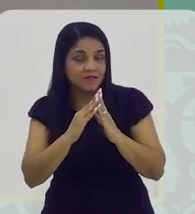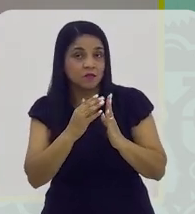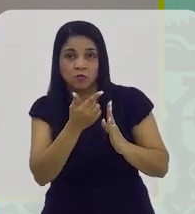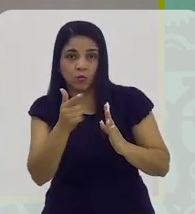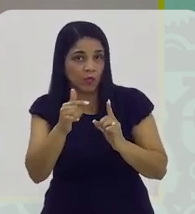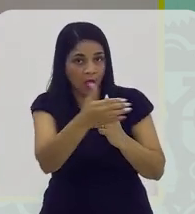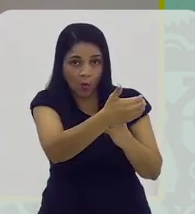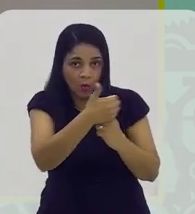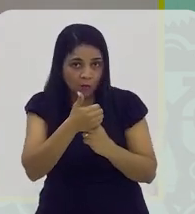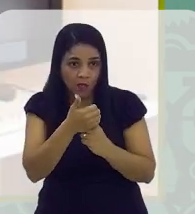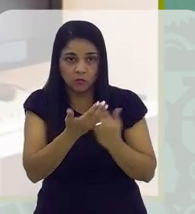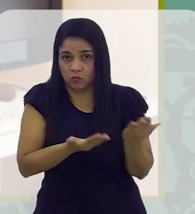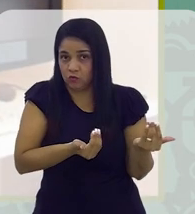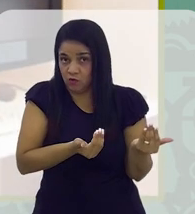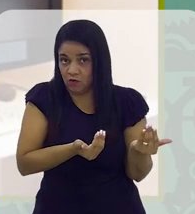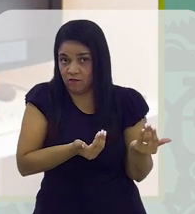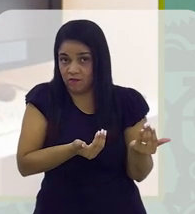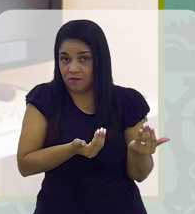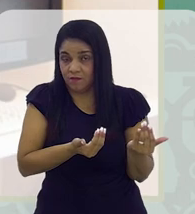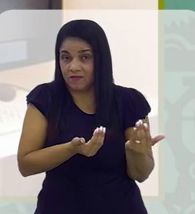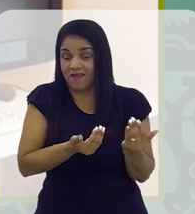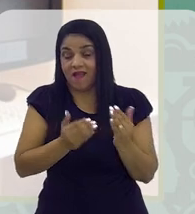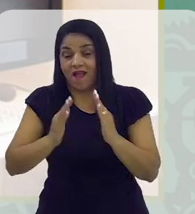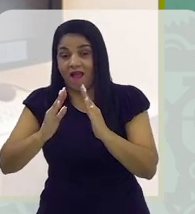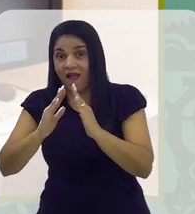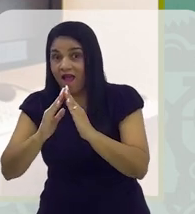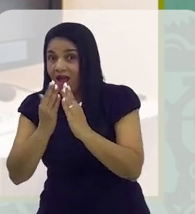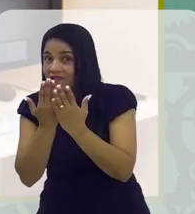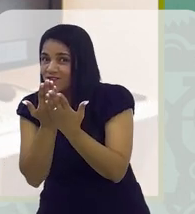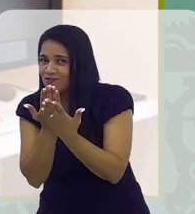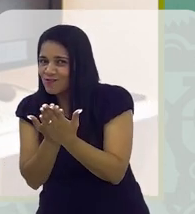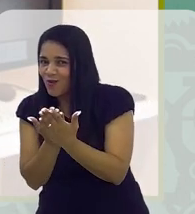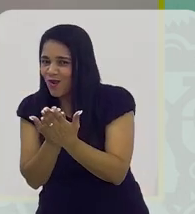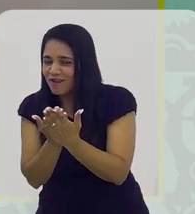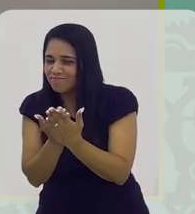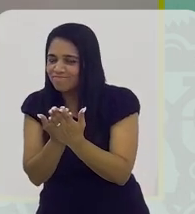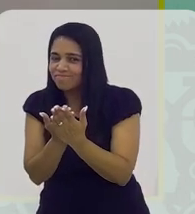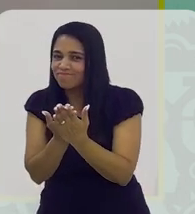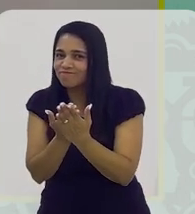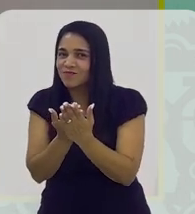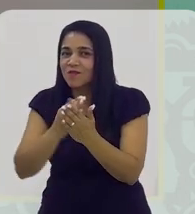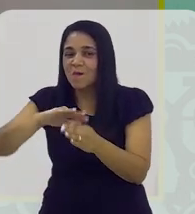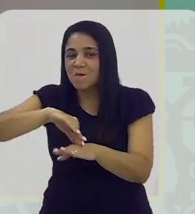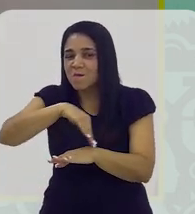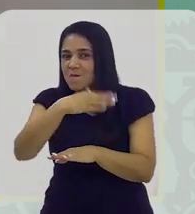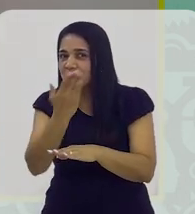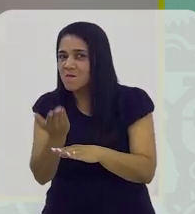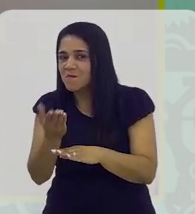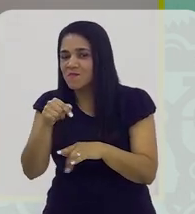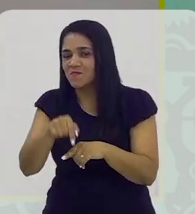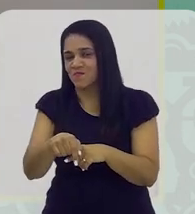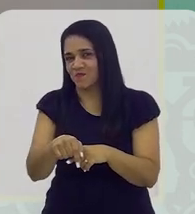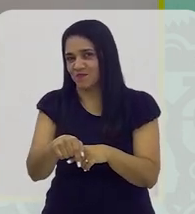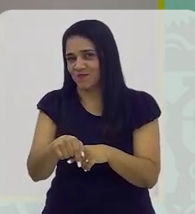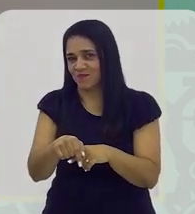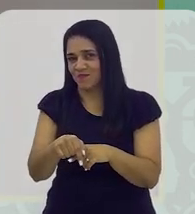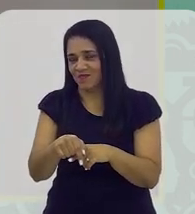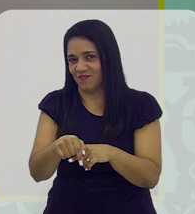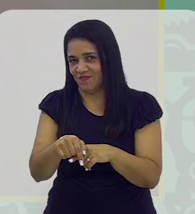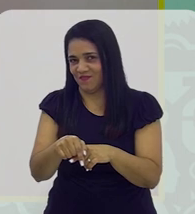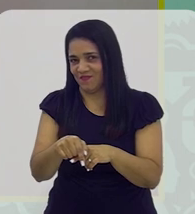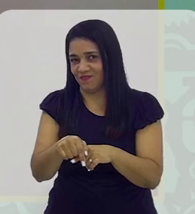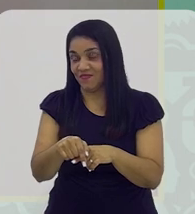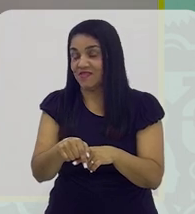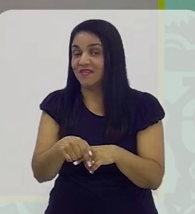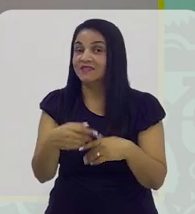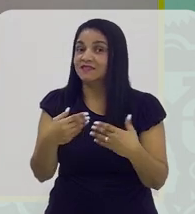adolescente, ele não vai ser acolhido dentro de casa. A escola é o espaço onde ele passa a maior parte do tempo, além da